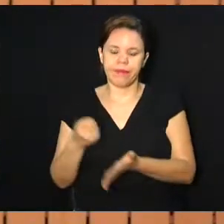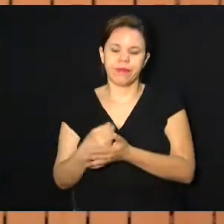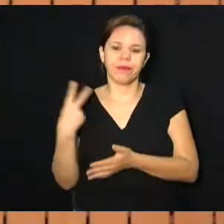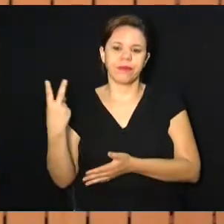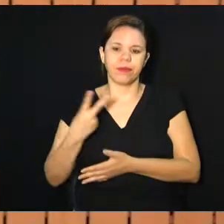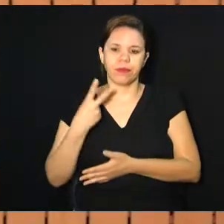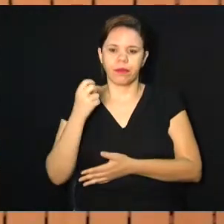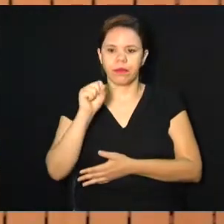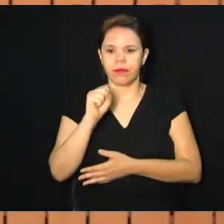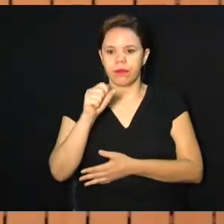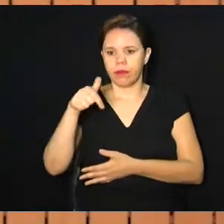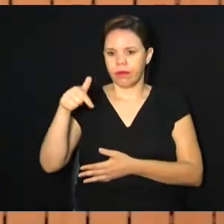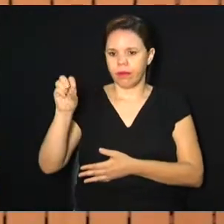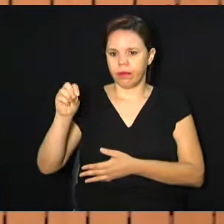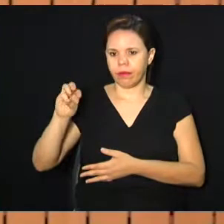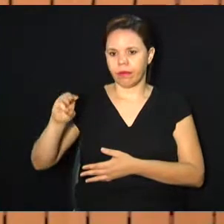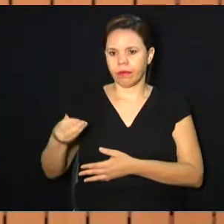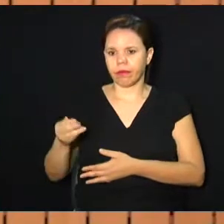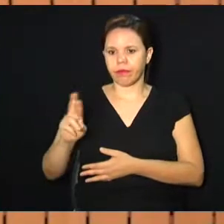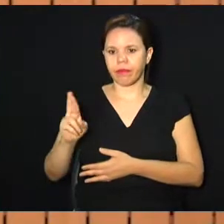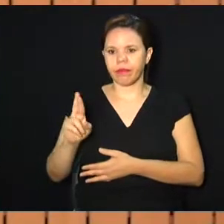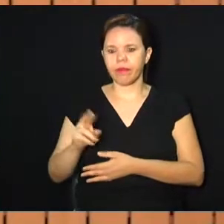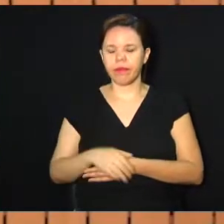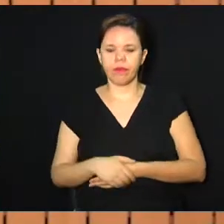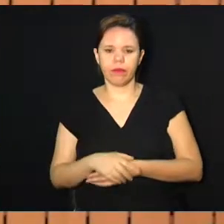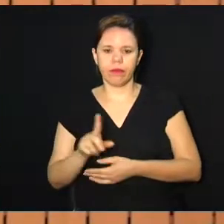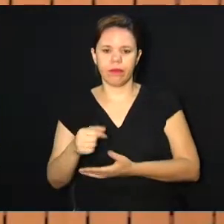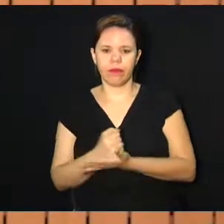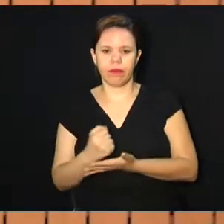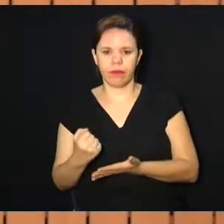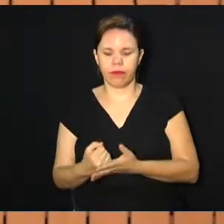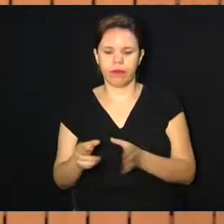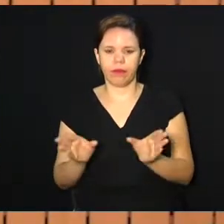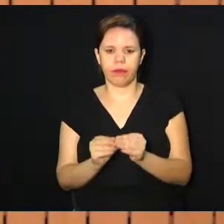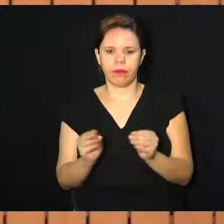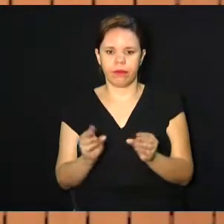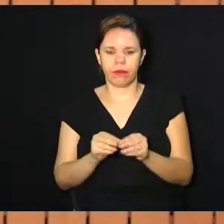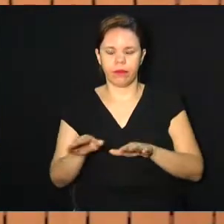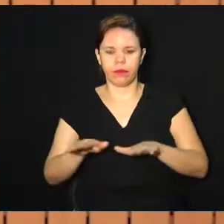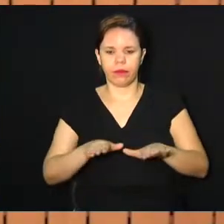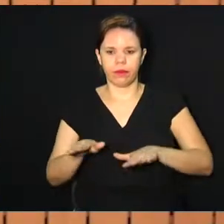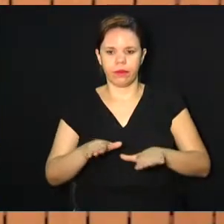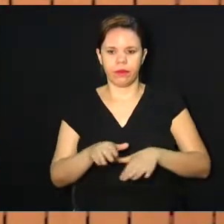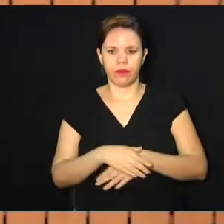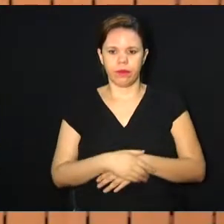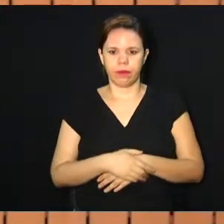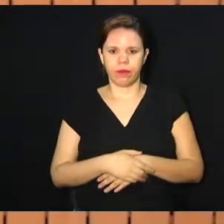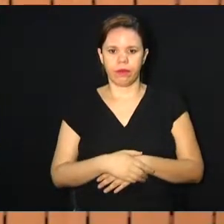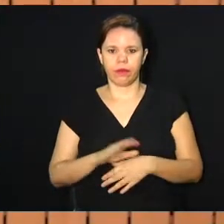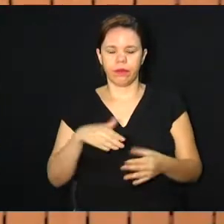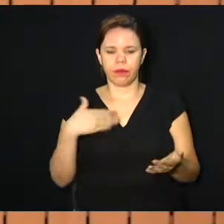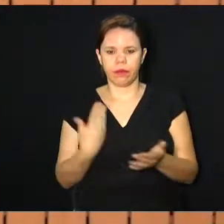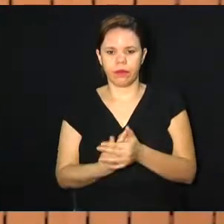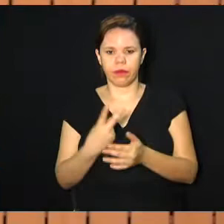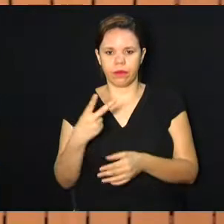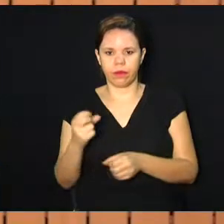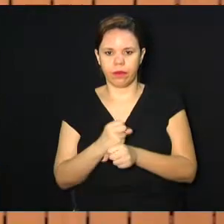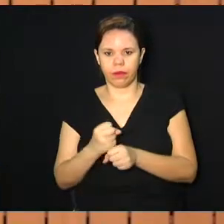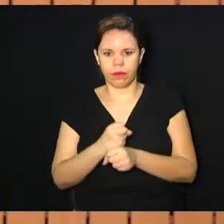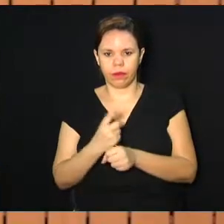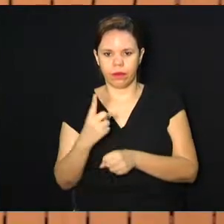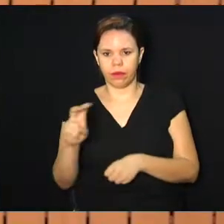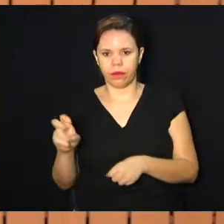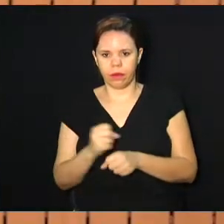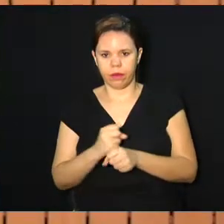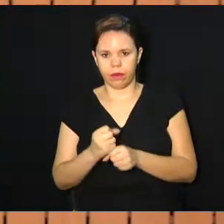de 870 milhões de reais. Esse contrato ele vai definir a mobilidade urbana até 20 anos, são 15